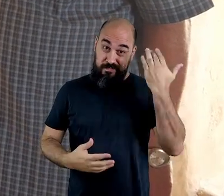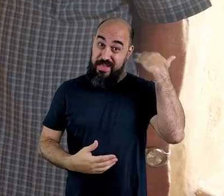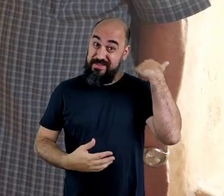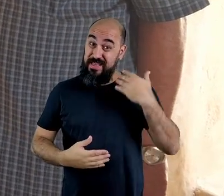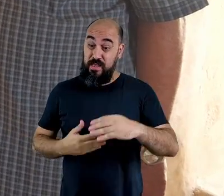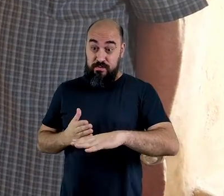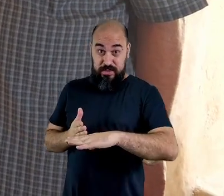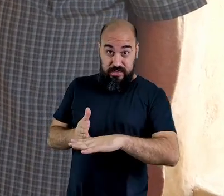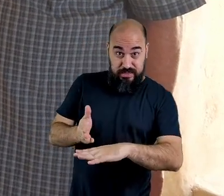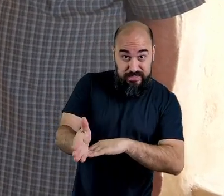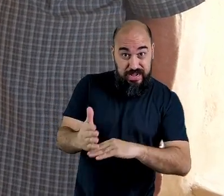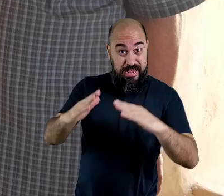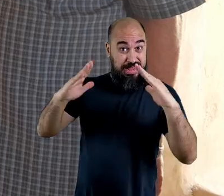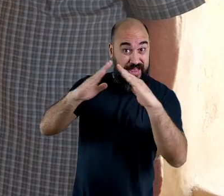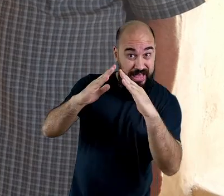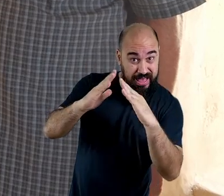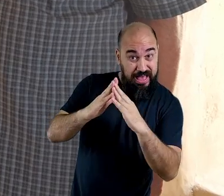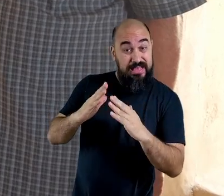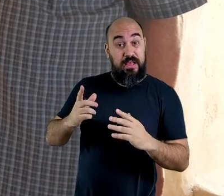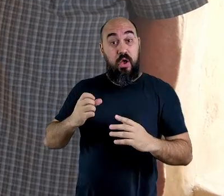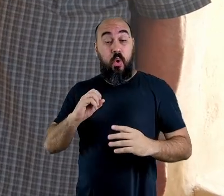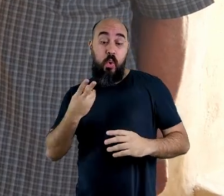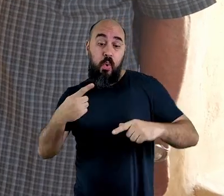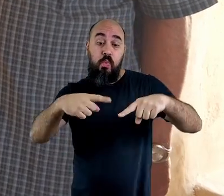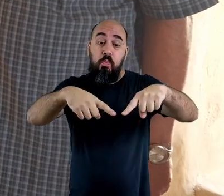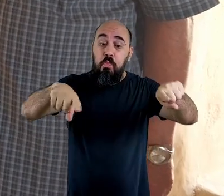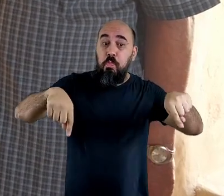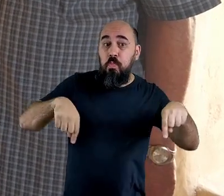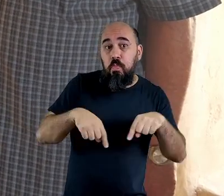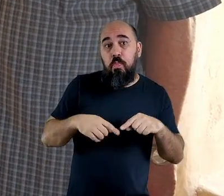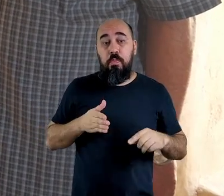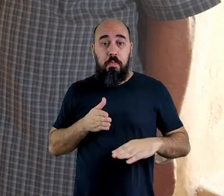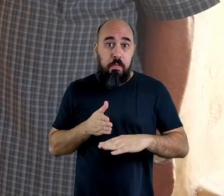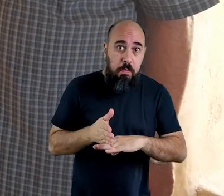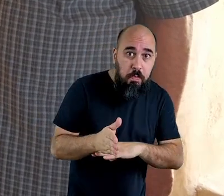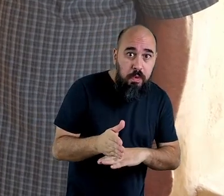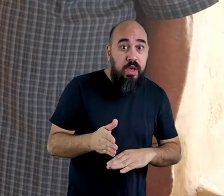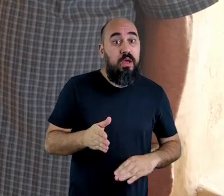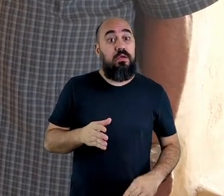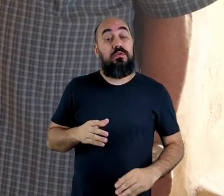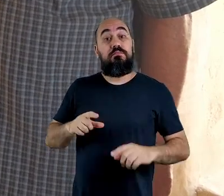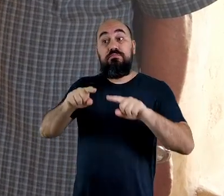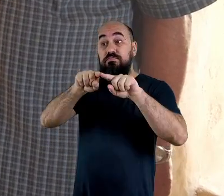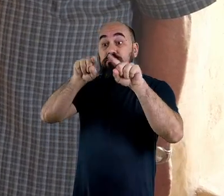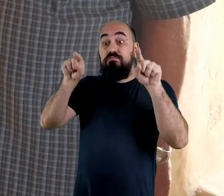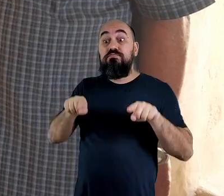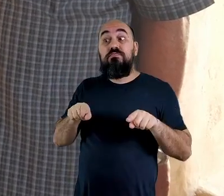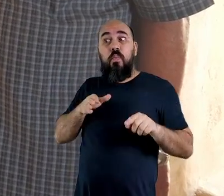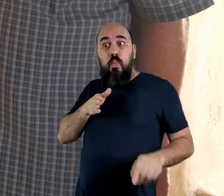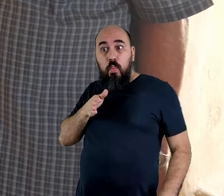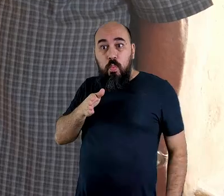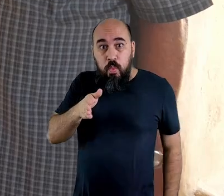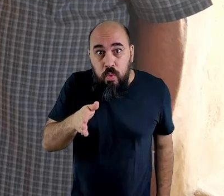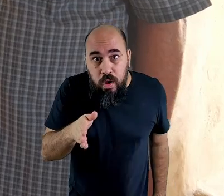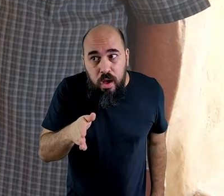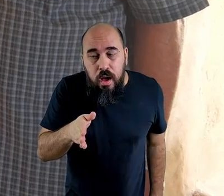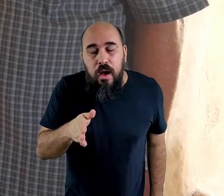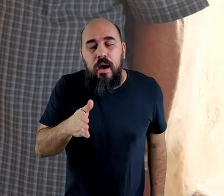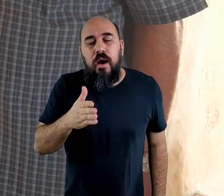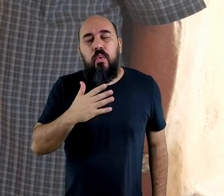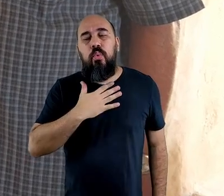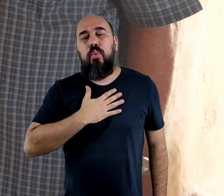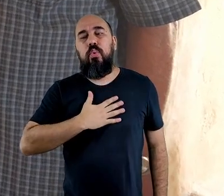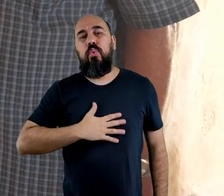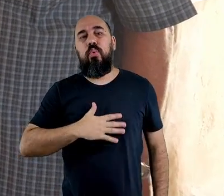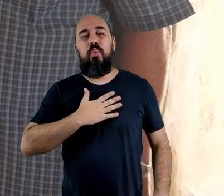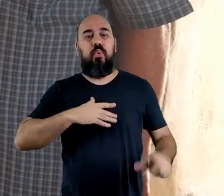de uma casa aqui, dentro de um desses cômodos. Mas para conhecer melhor esses elementos, Yehuda, o que nós temos aqui que seria